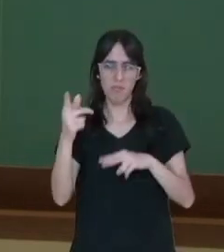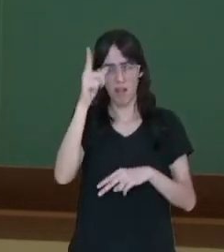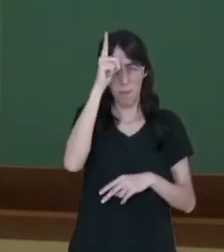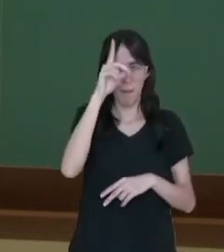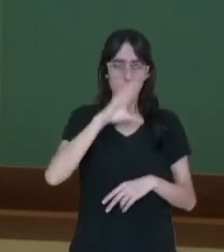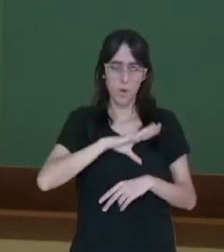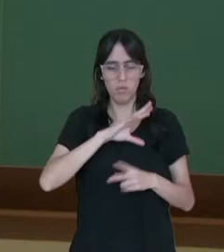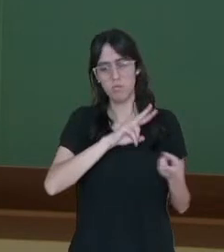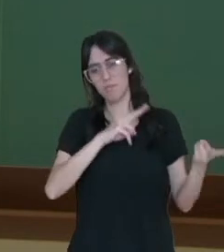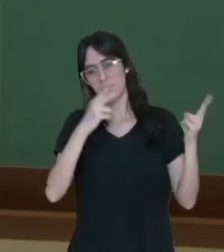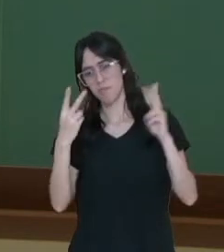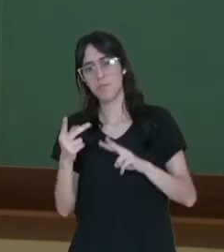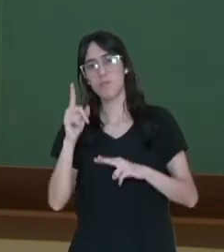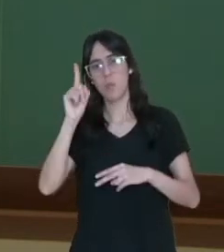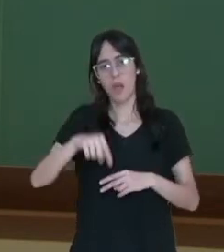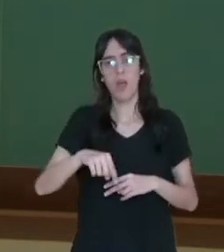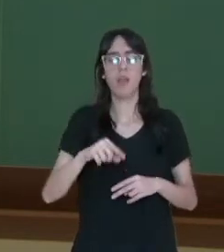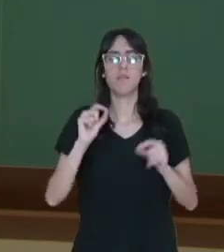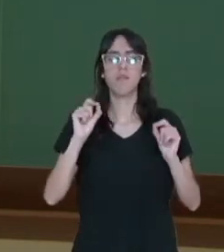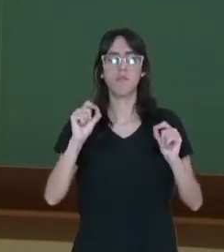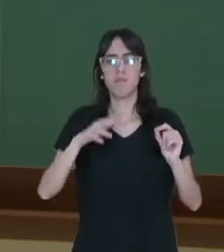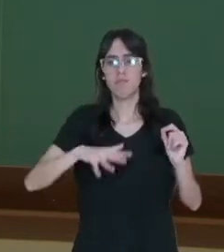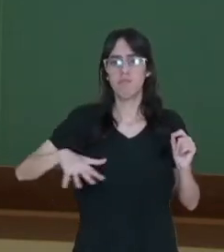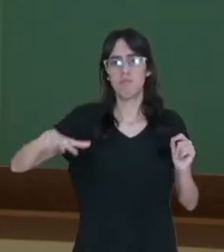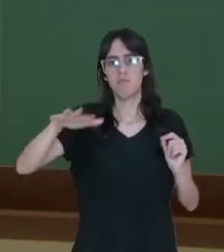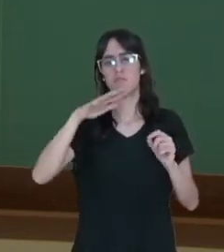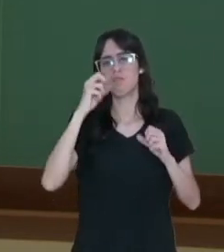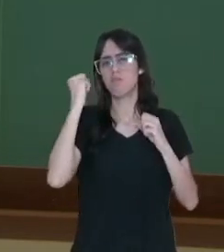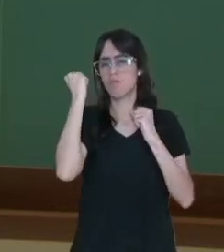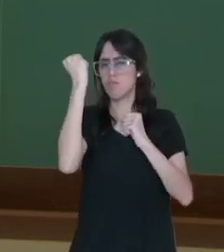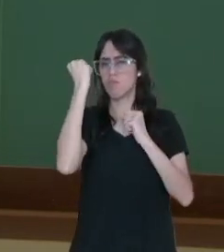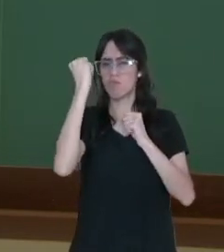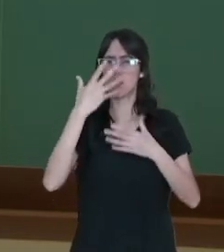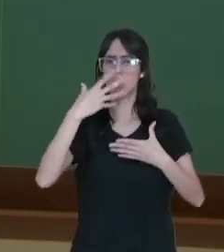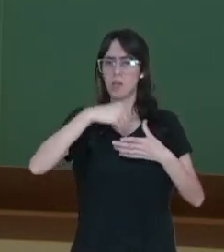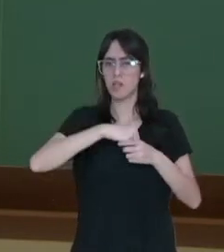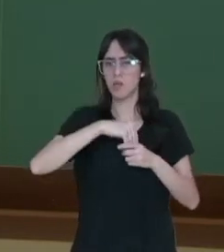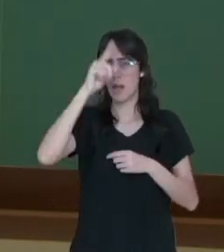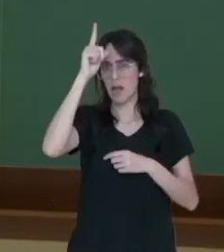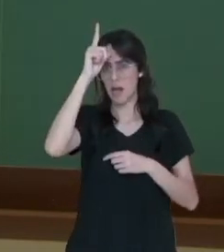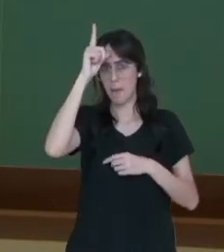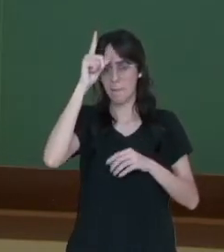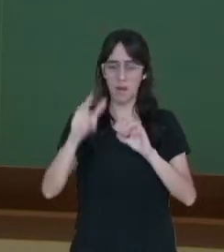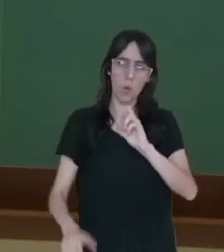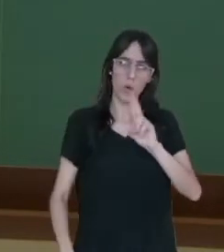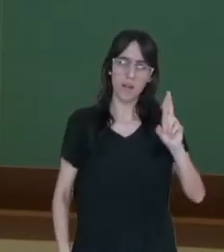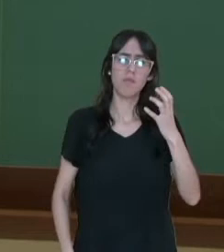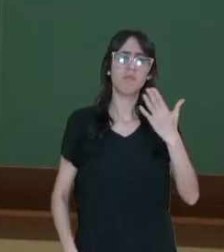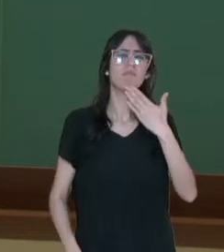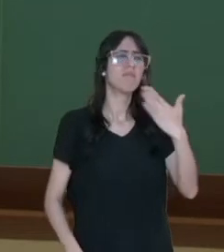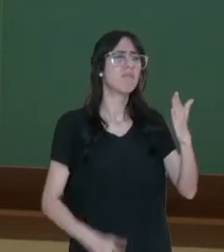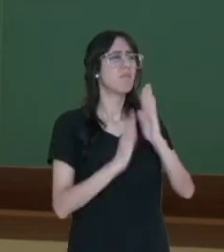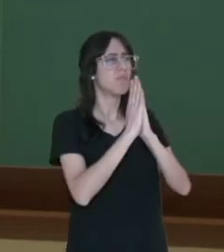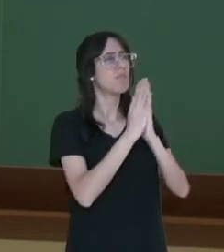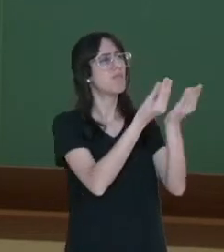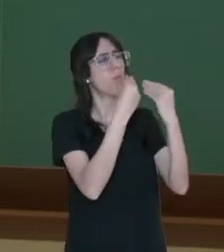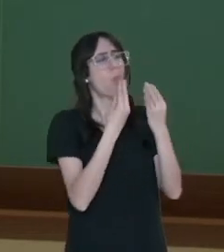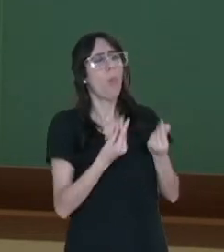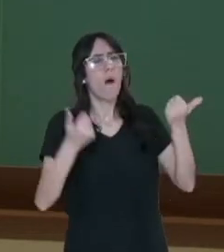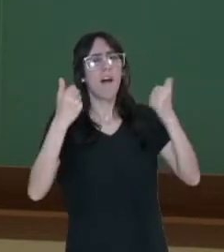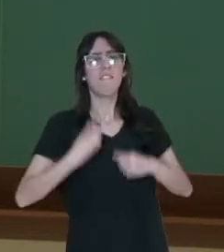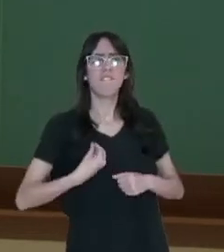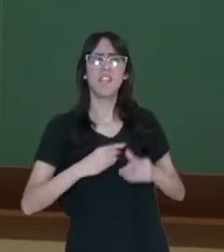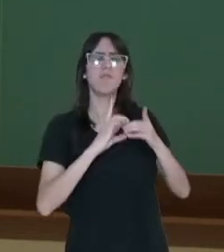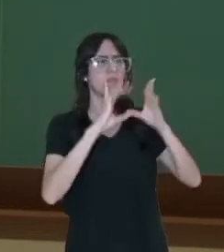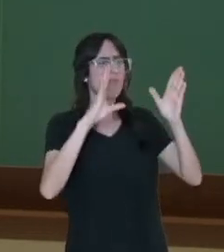o Povo, que cresceu, ganhou força dentro da Alemanha Oriental, pedindo melhor qualidade de vida, pedindo mais democracia. Então isso